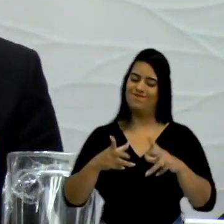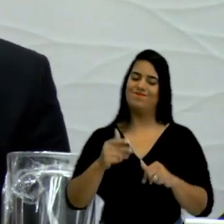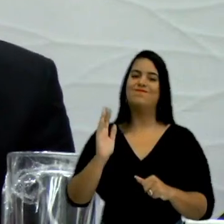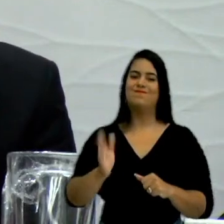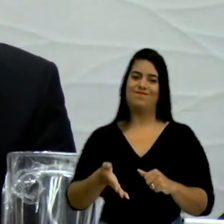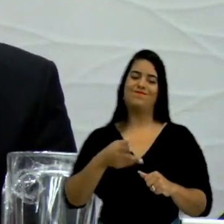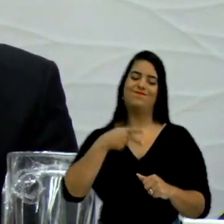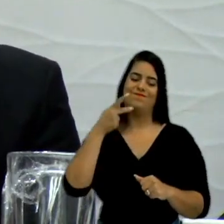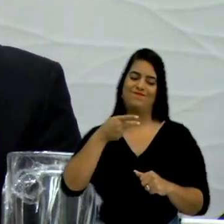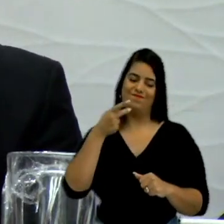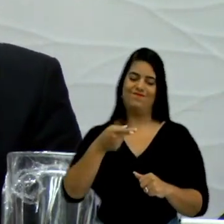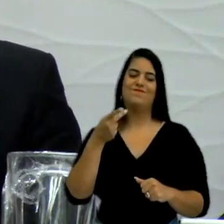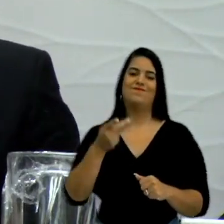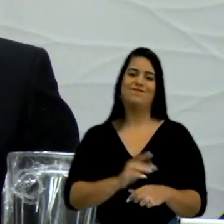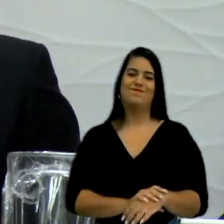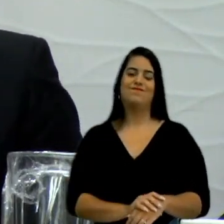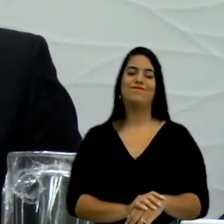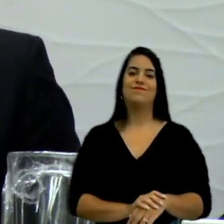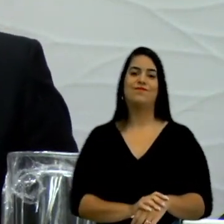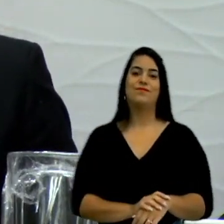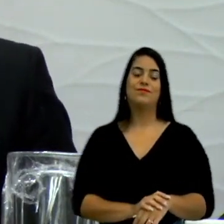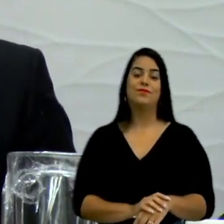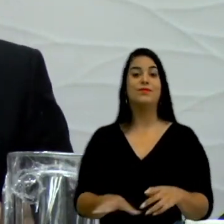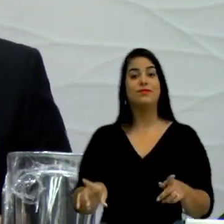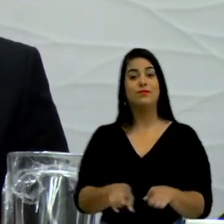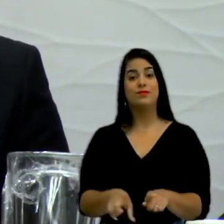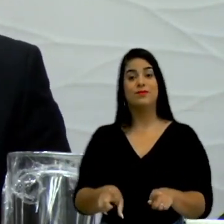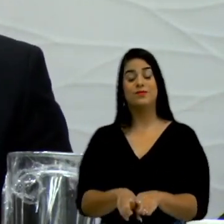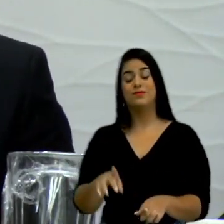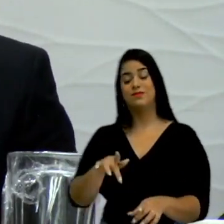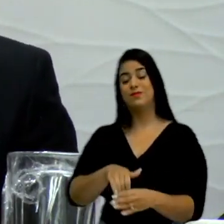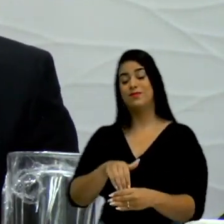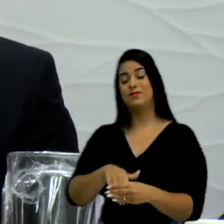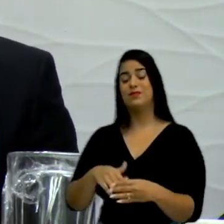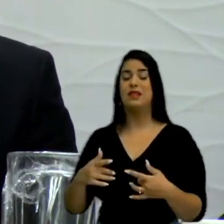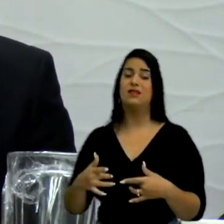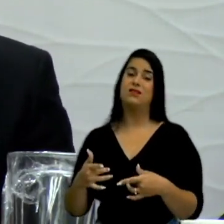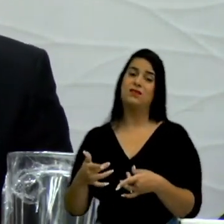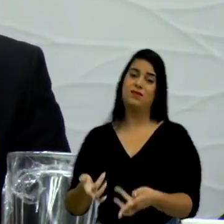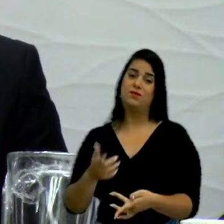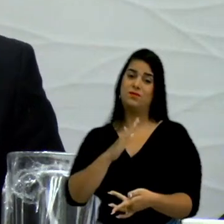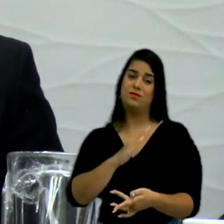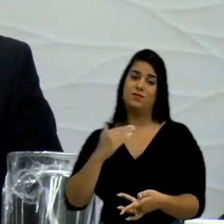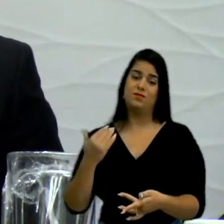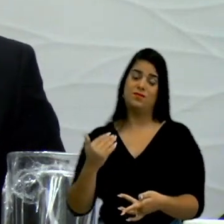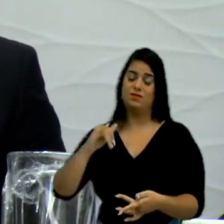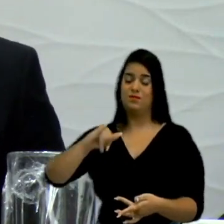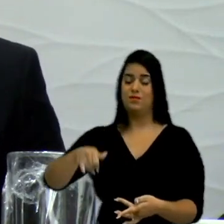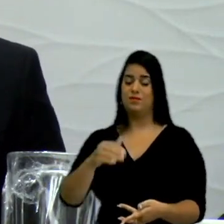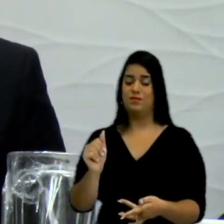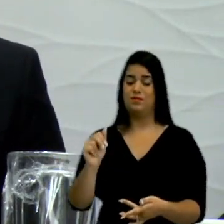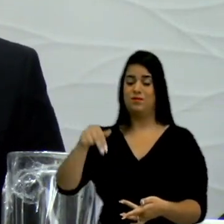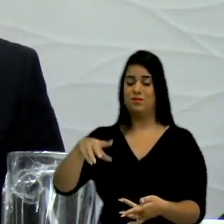votos pela passagem do aniversário. Também colocar voto de pesar pelo falecimento de Janduí